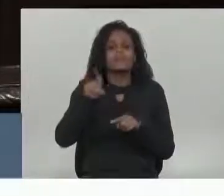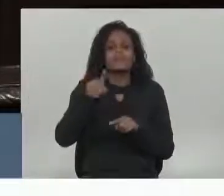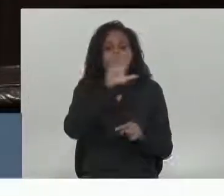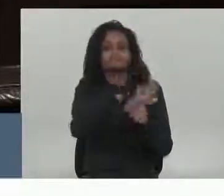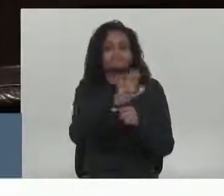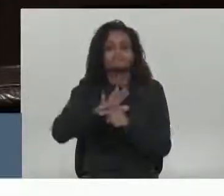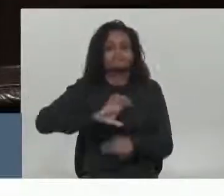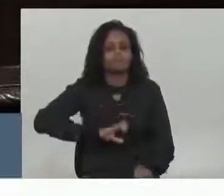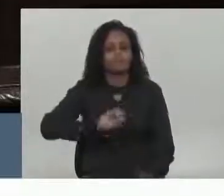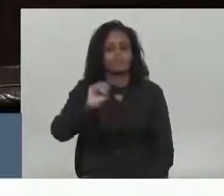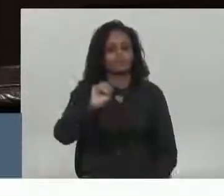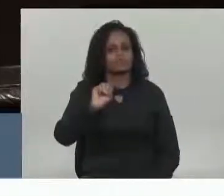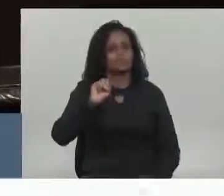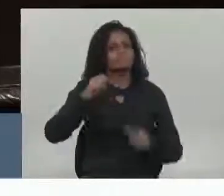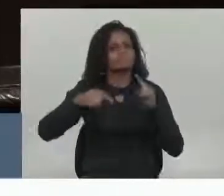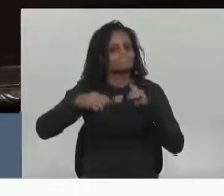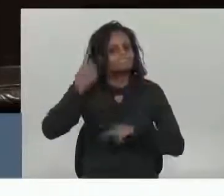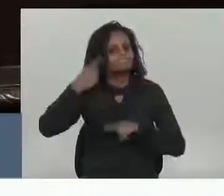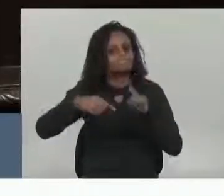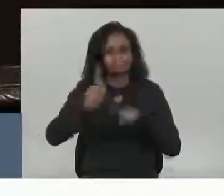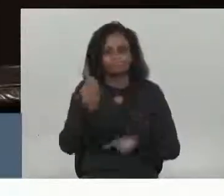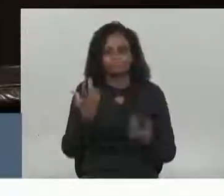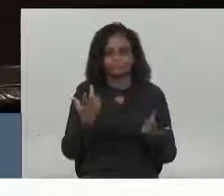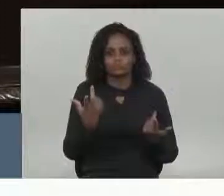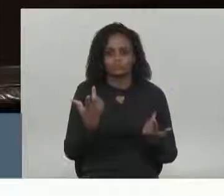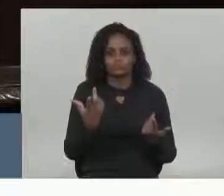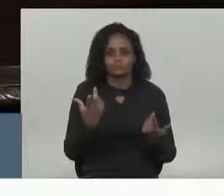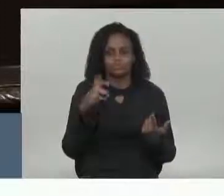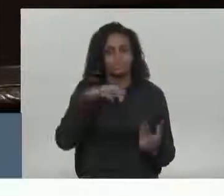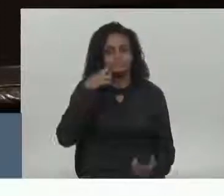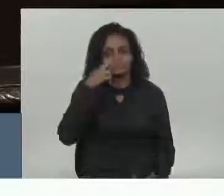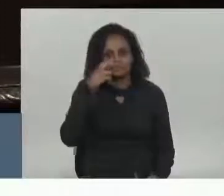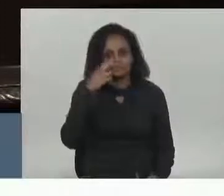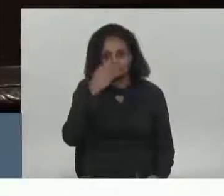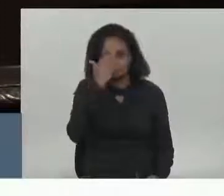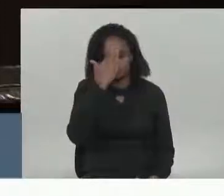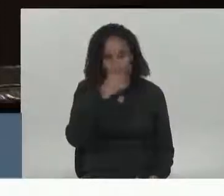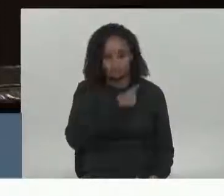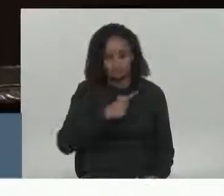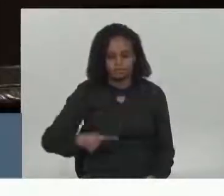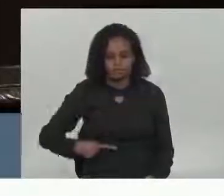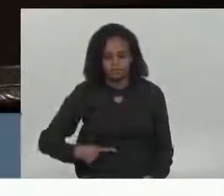Isso é incoerência. Isso é uma vergonha. Obrigado, senhor presidente.